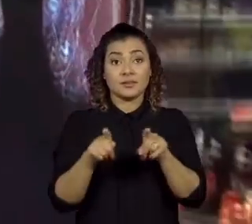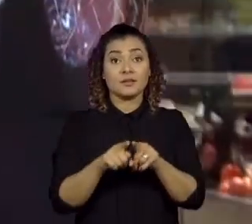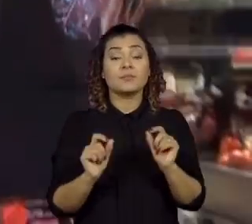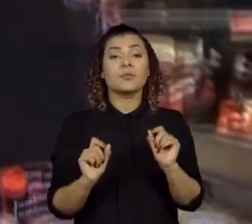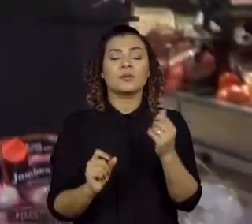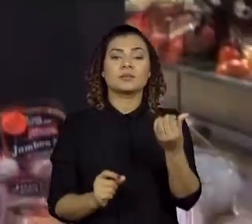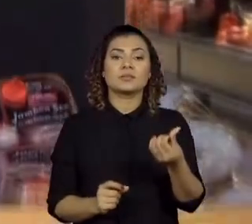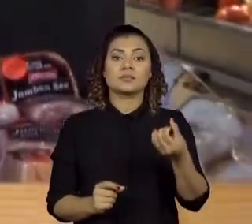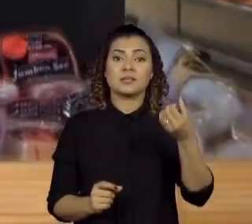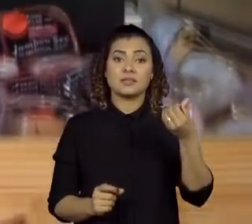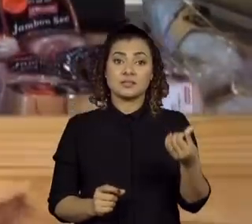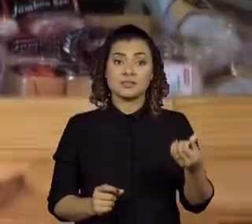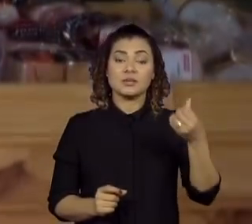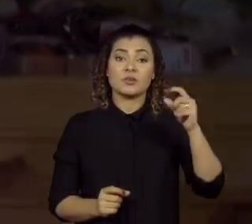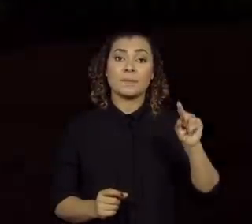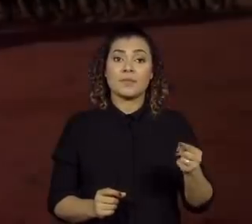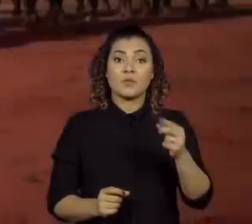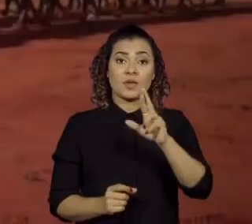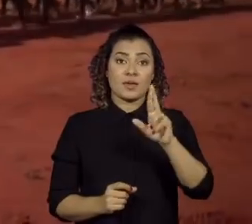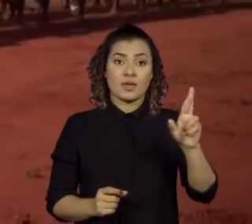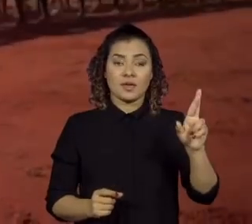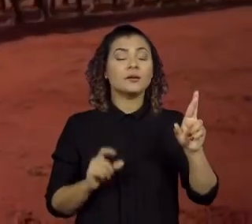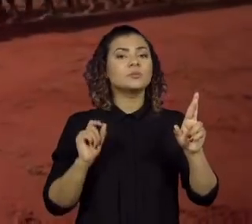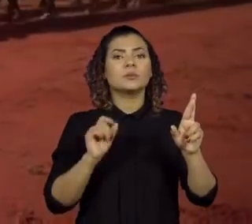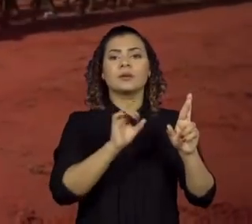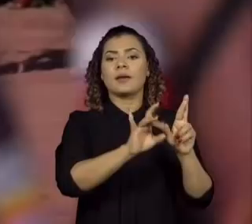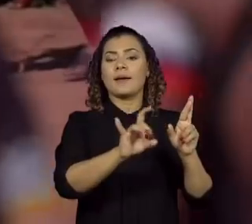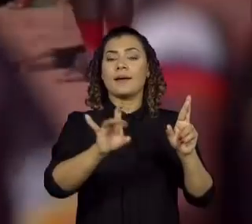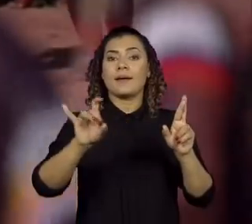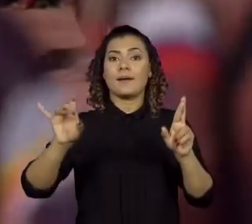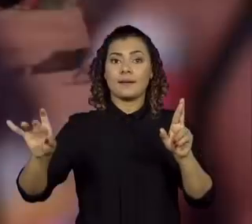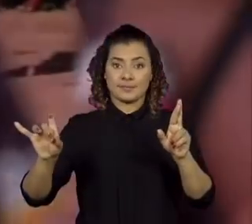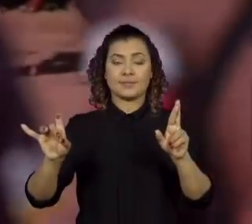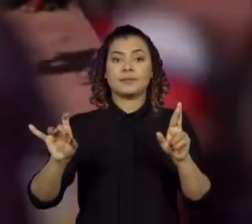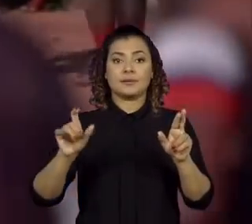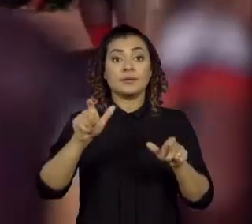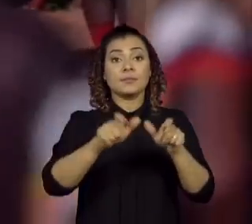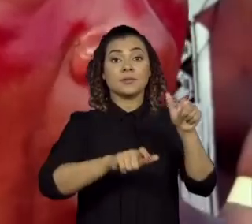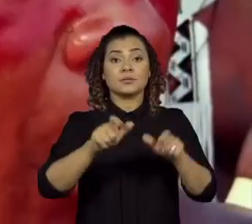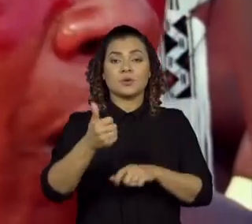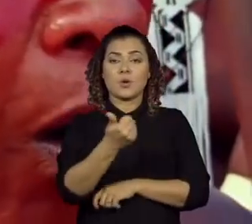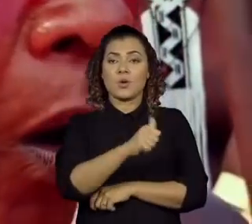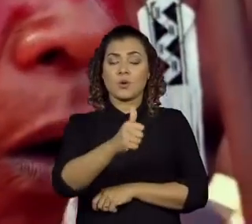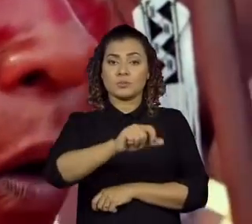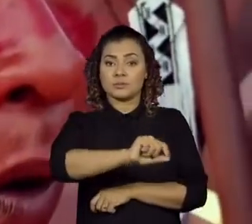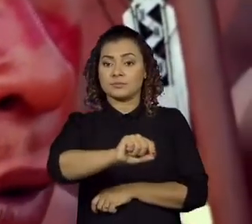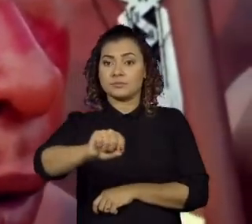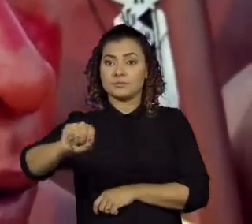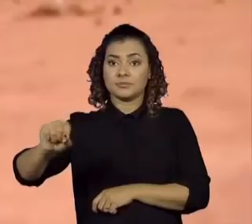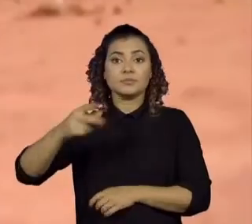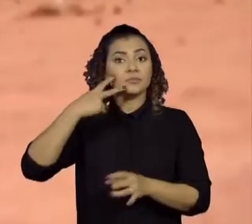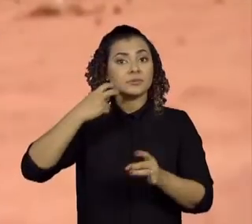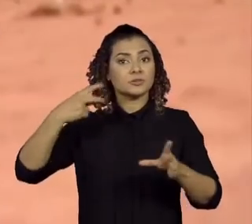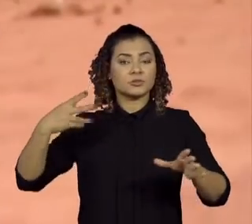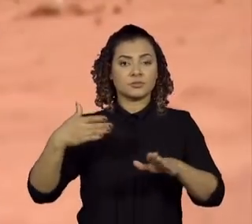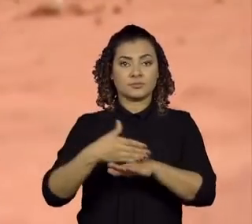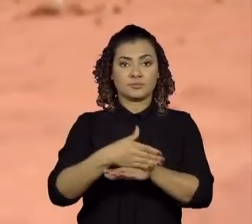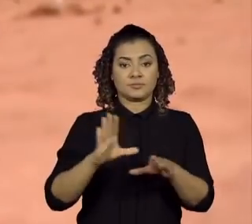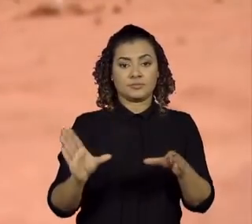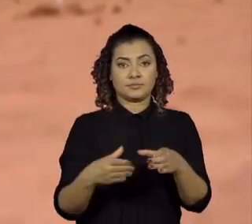de 66 mil reais para cada uma das 11 organizações indígenas